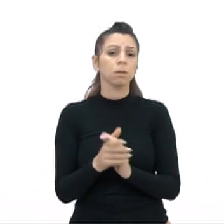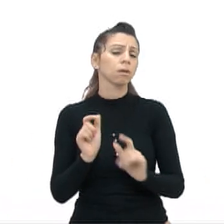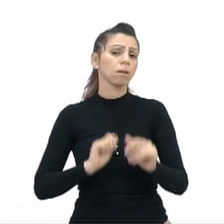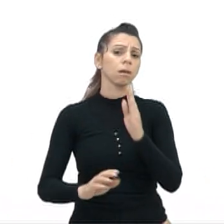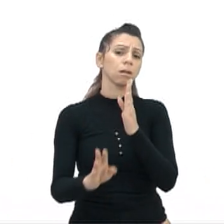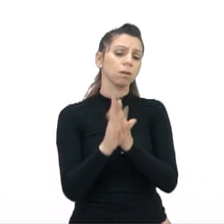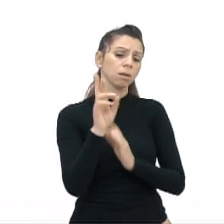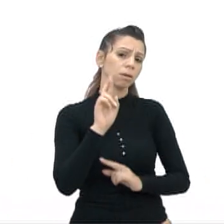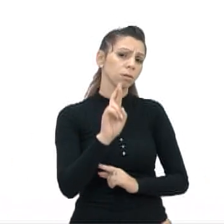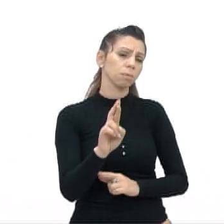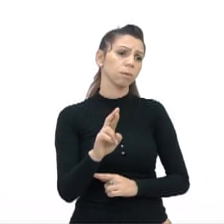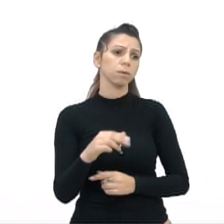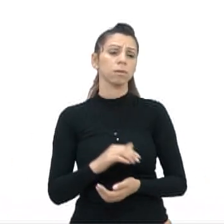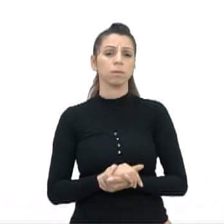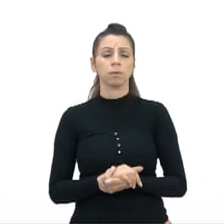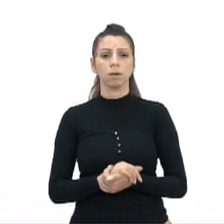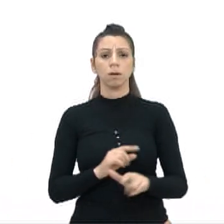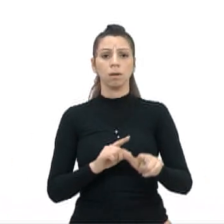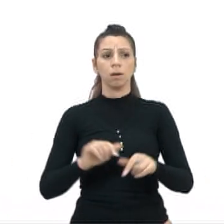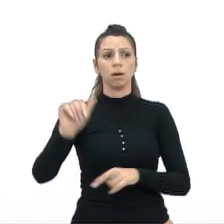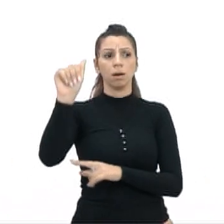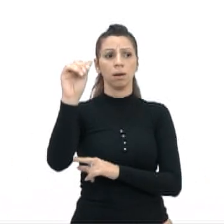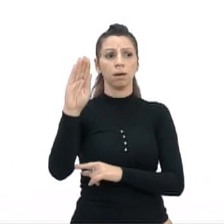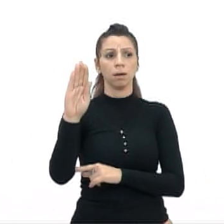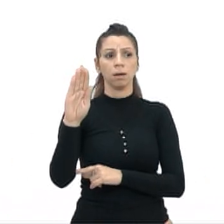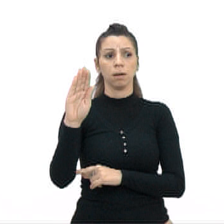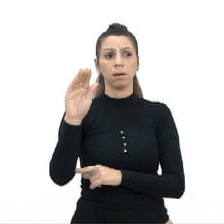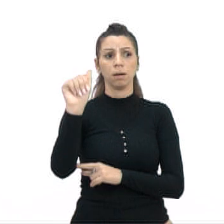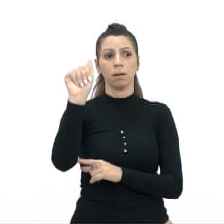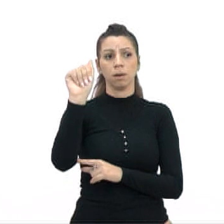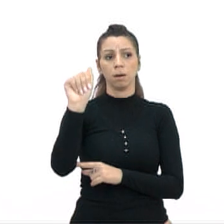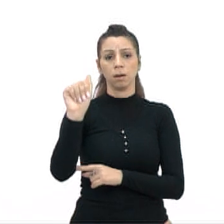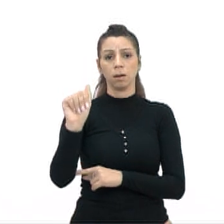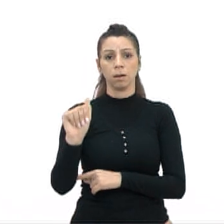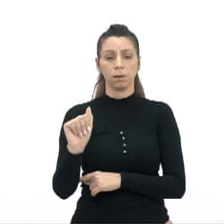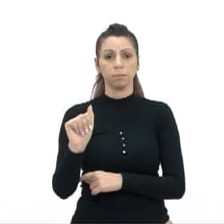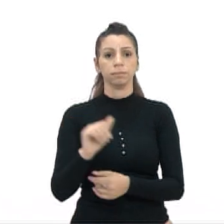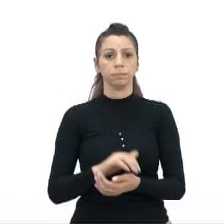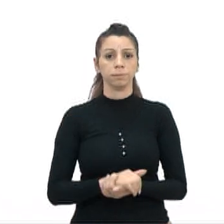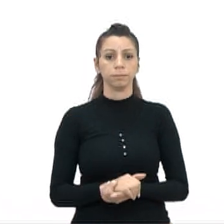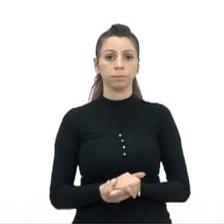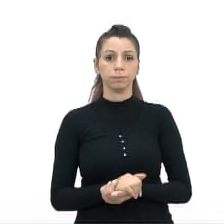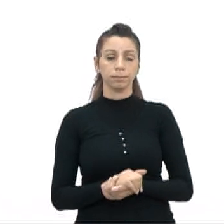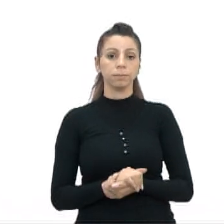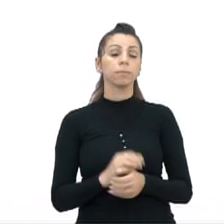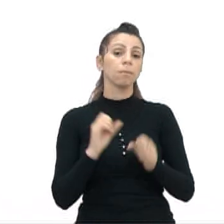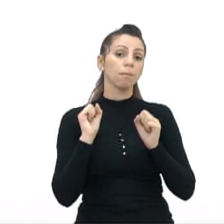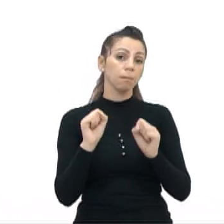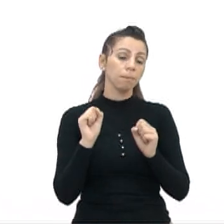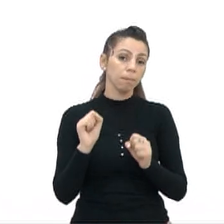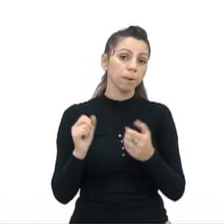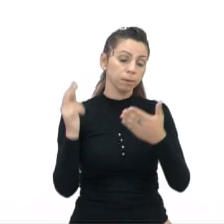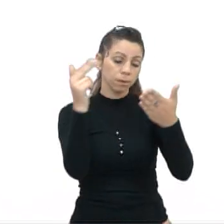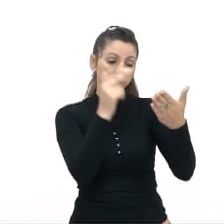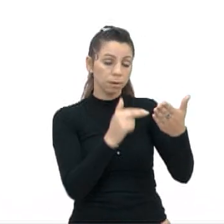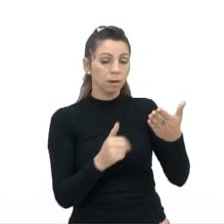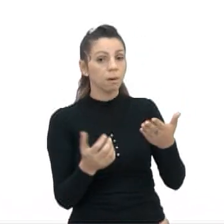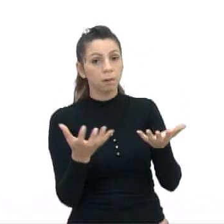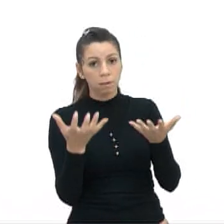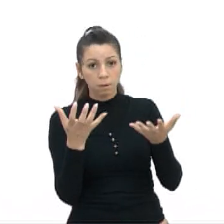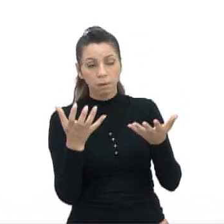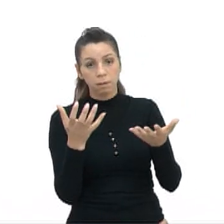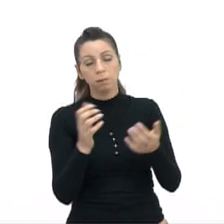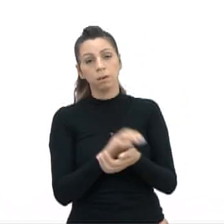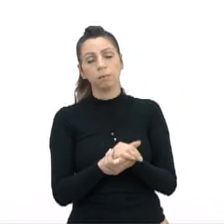abaixo? Então, tem algumas expressões com monômios e você vai escrever um resultado. Você pode desenhar, se você quiser, para entender